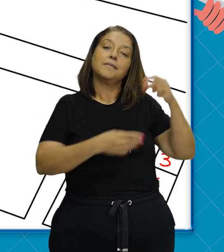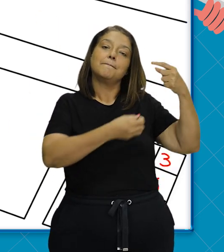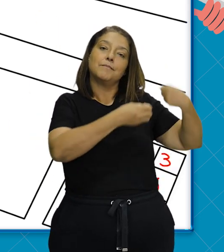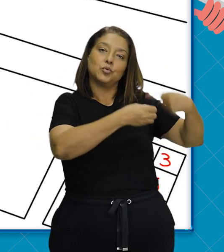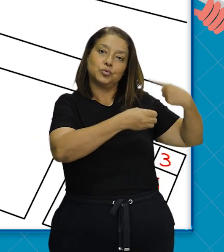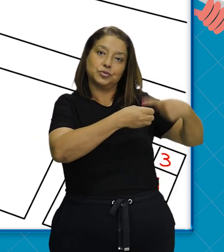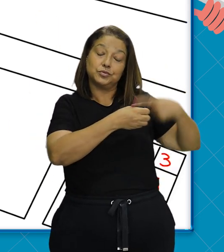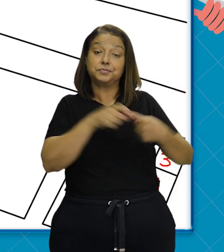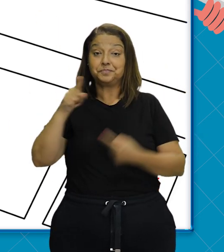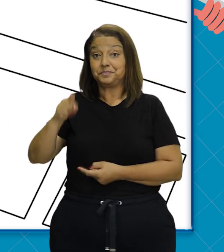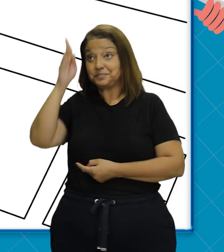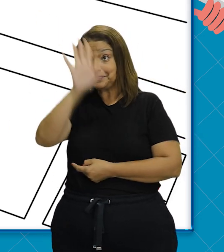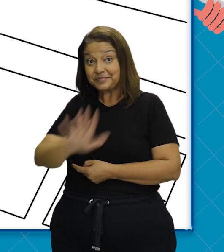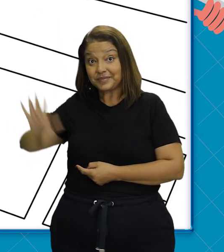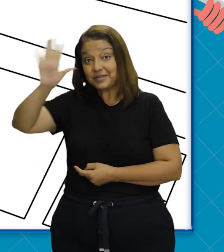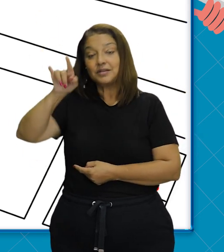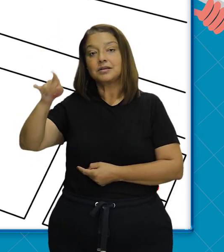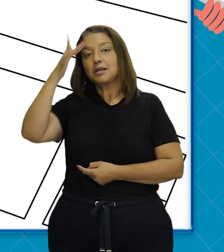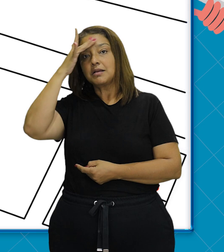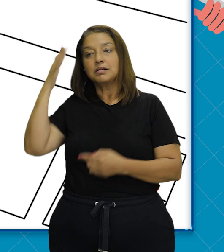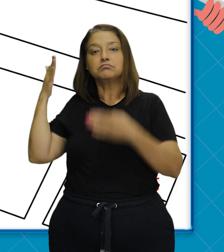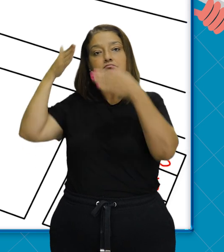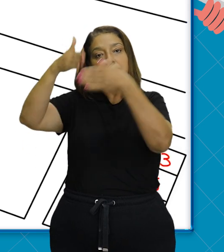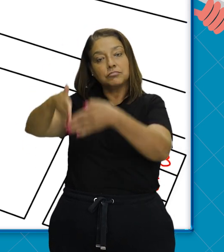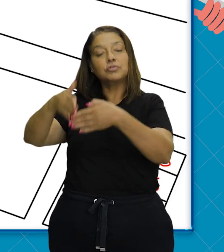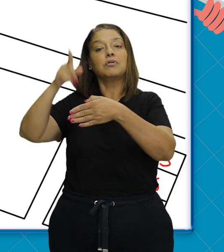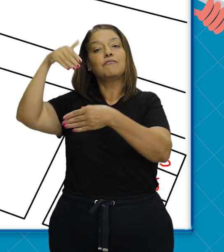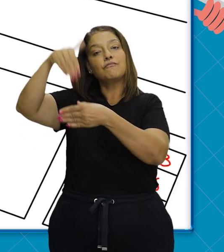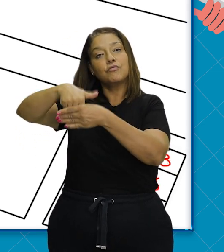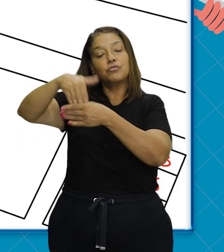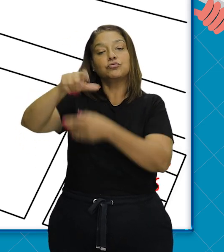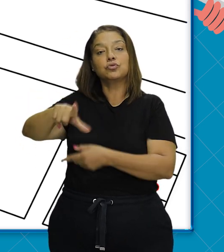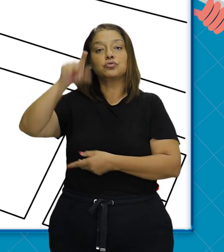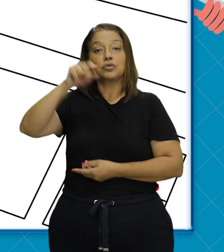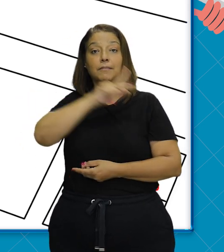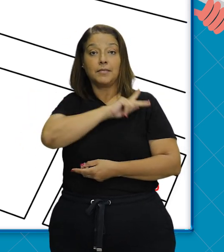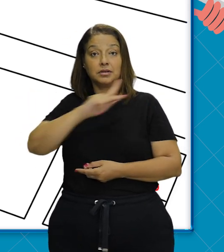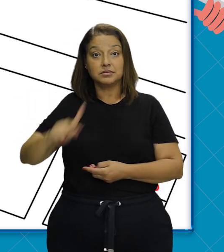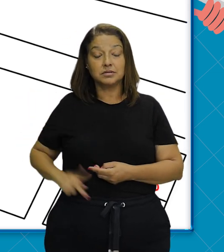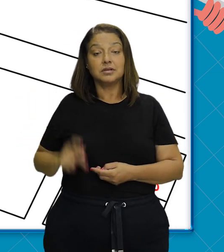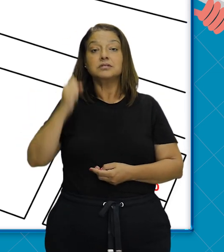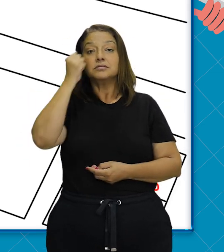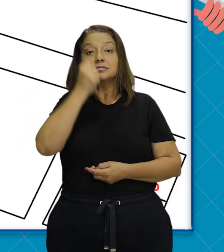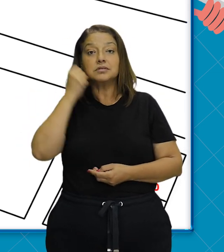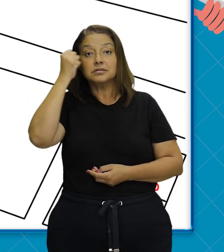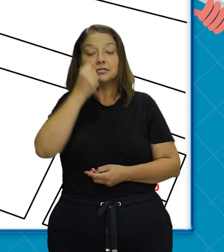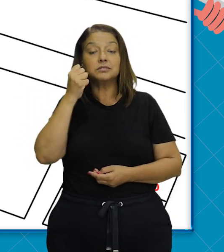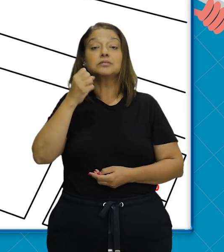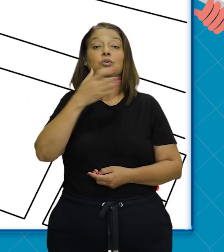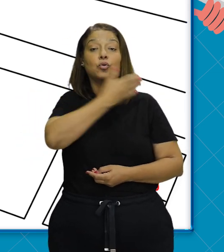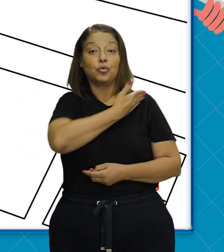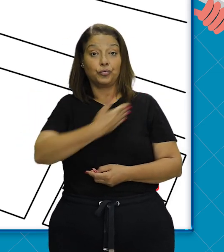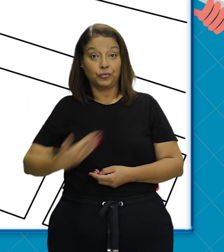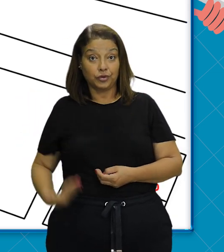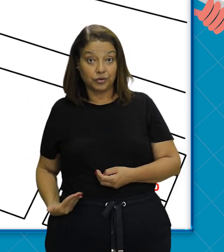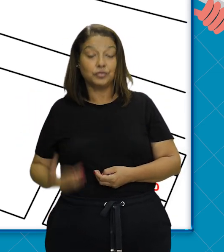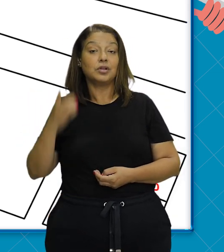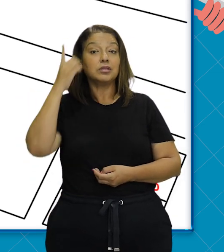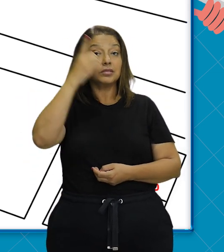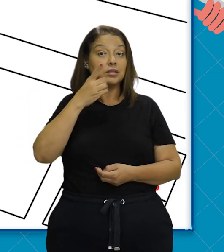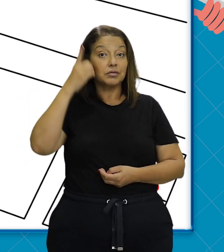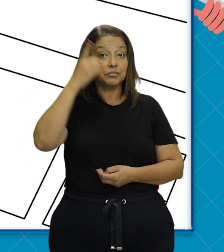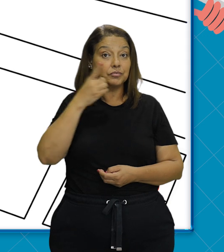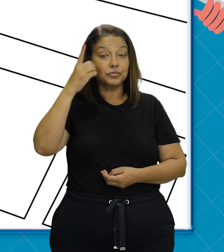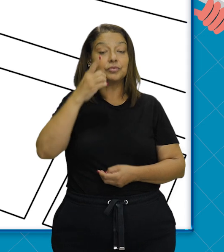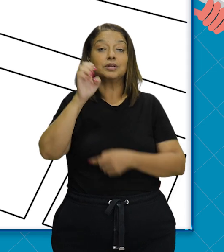âmbito municipal. Na nacional, as pessoas vão às urnas para escolherem o presidente, os senadores, os